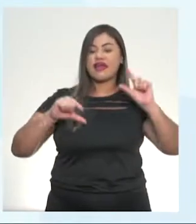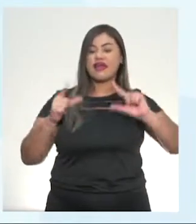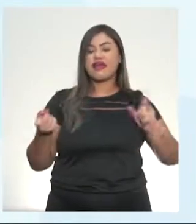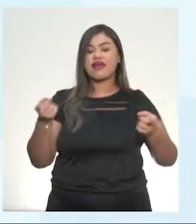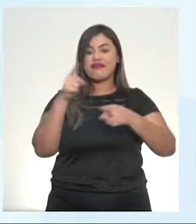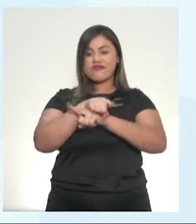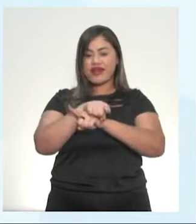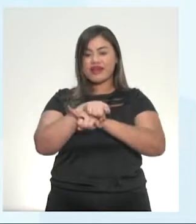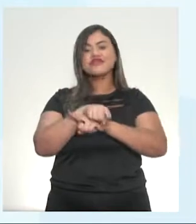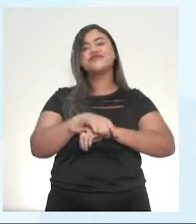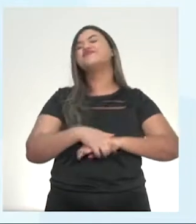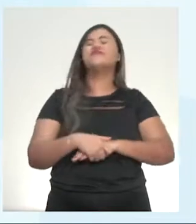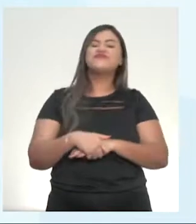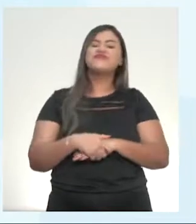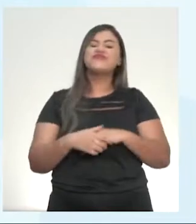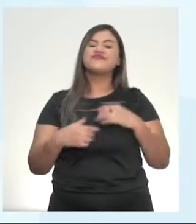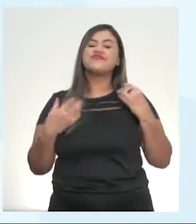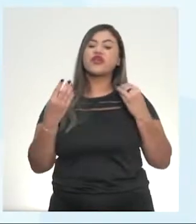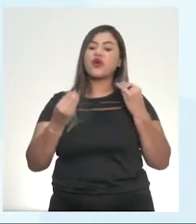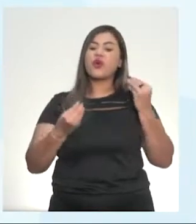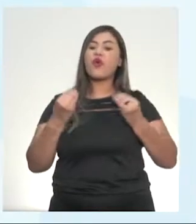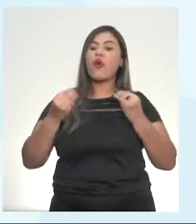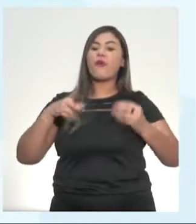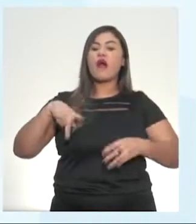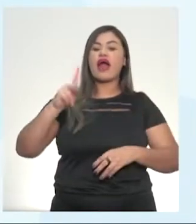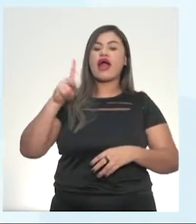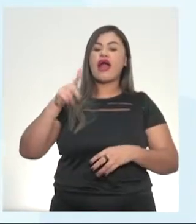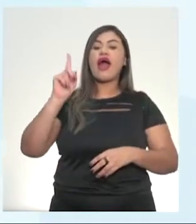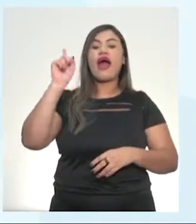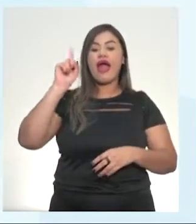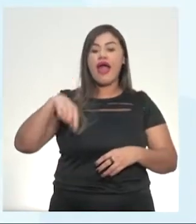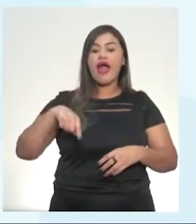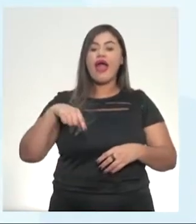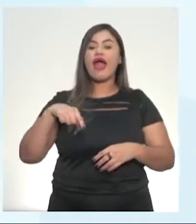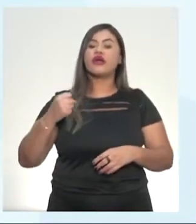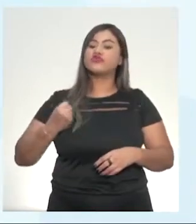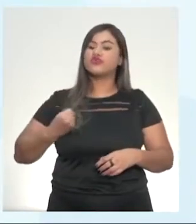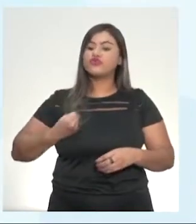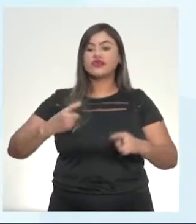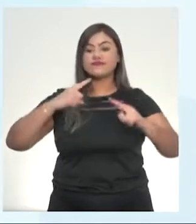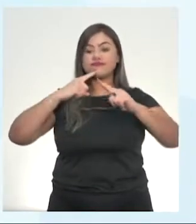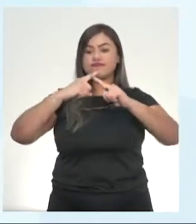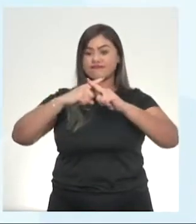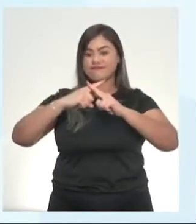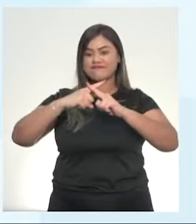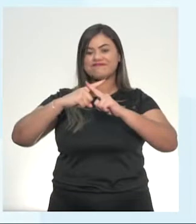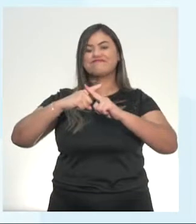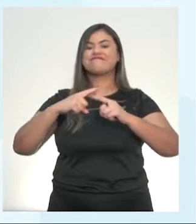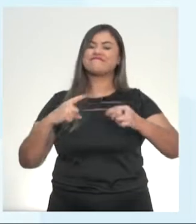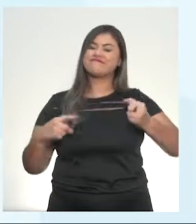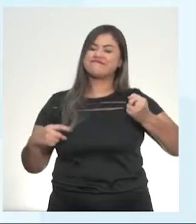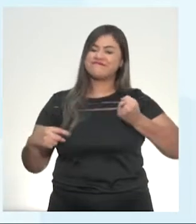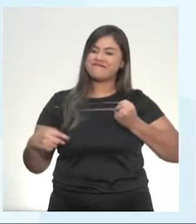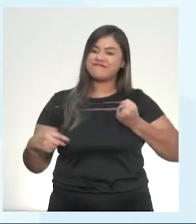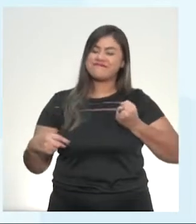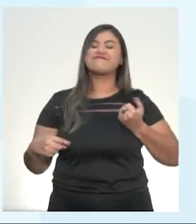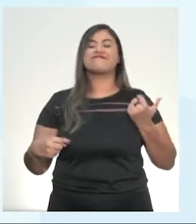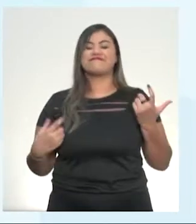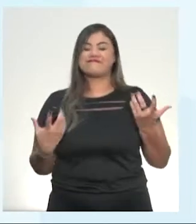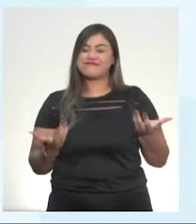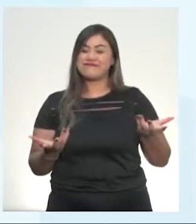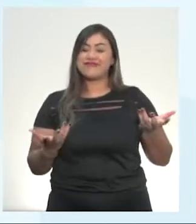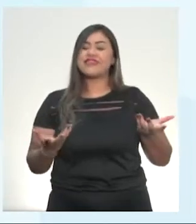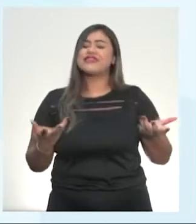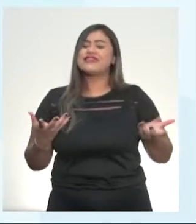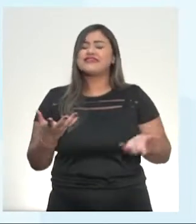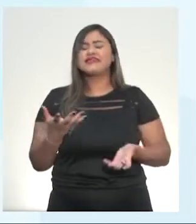Então, eu coloquei aqui o valor eu coloquei a expressão do K, que é a grandeza 1 multiplicada pela grandeza 2.